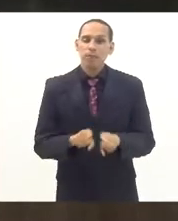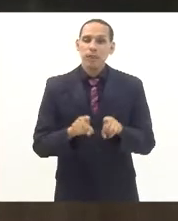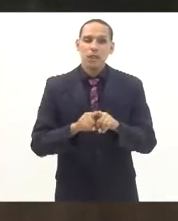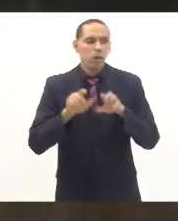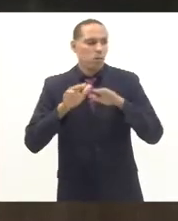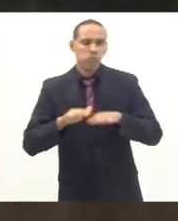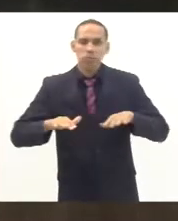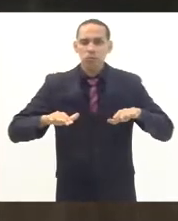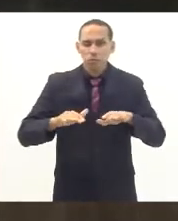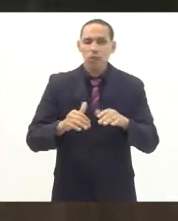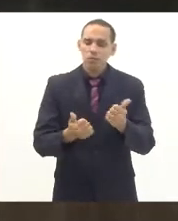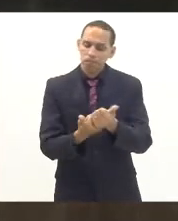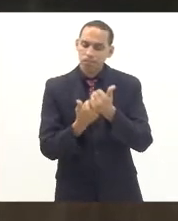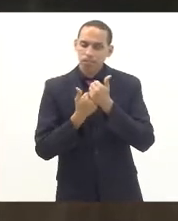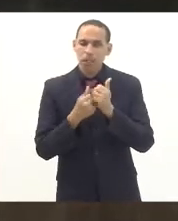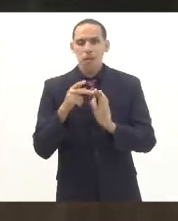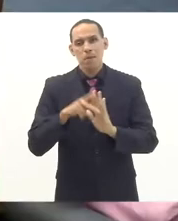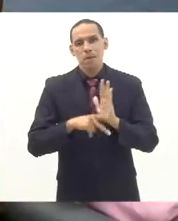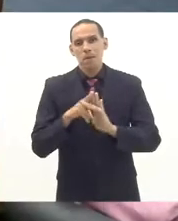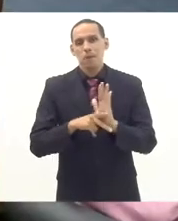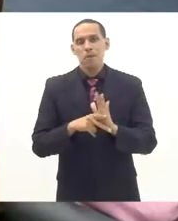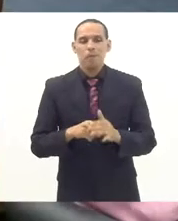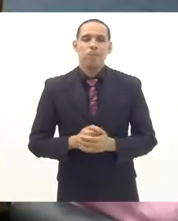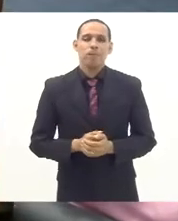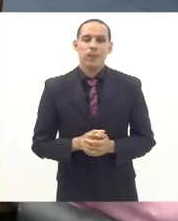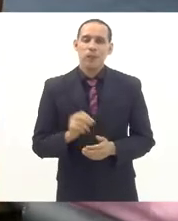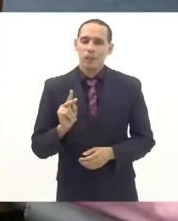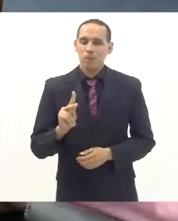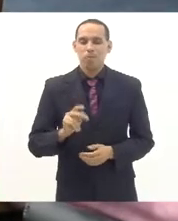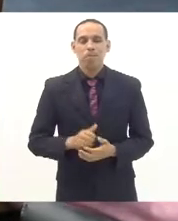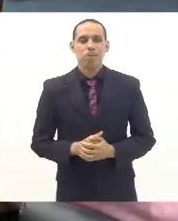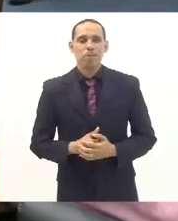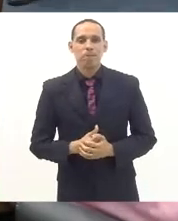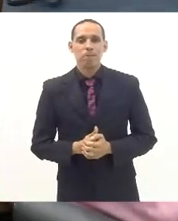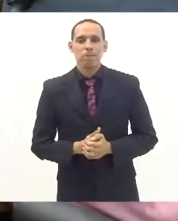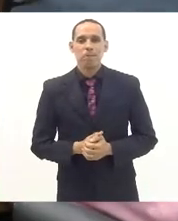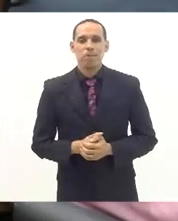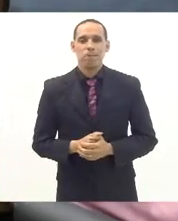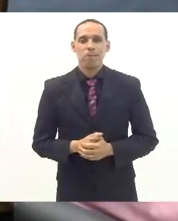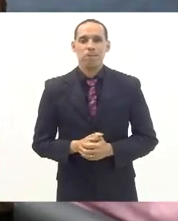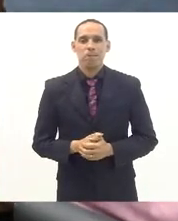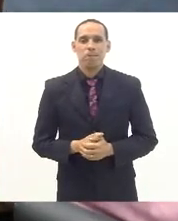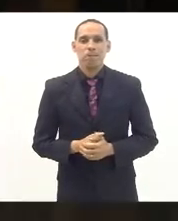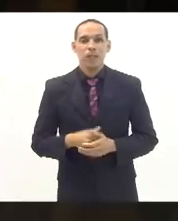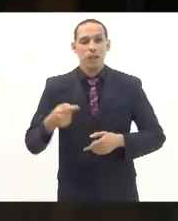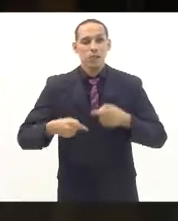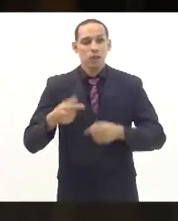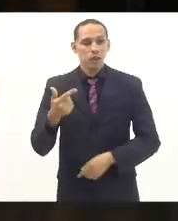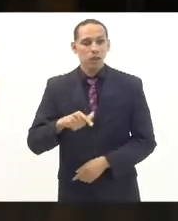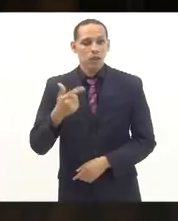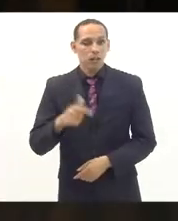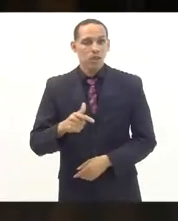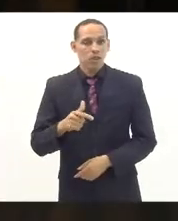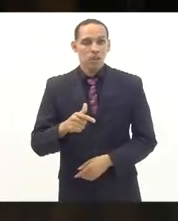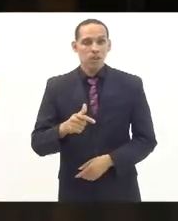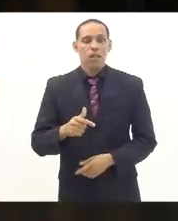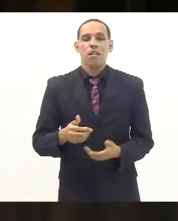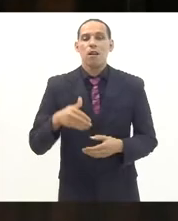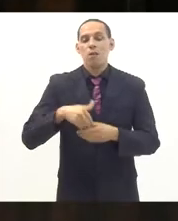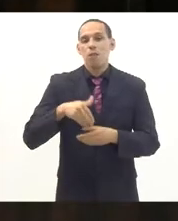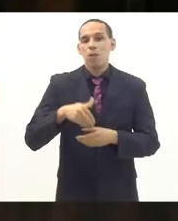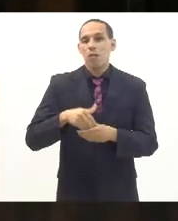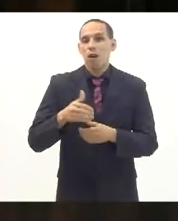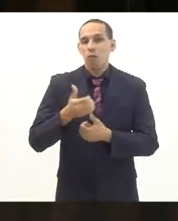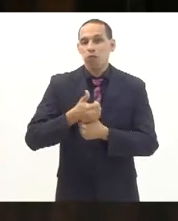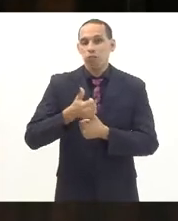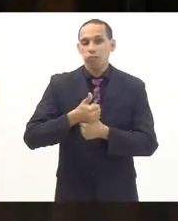todos que nos ajudaram esse projeto ok e não havendo que aquele discute-se a discussão e votação do